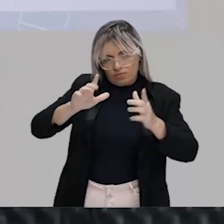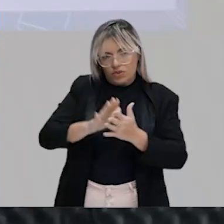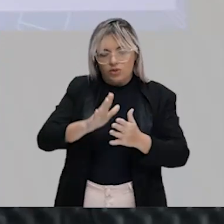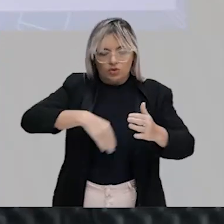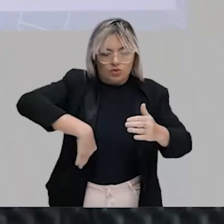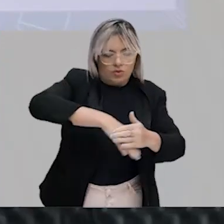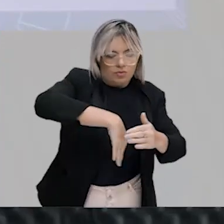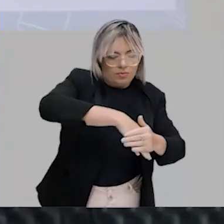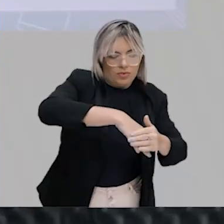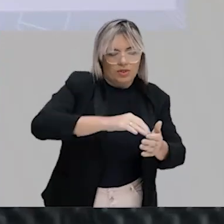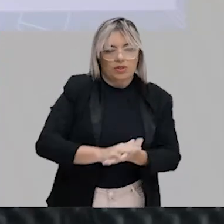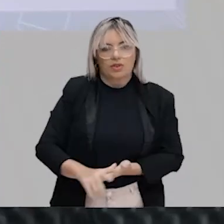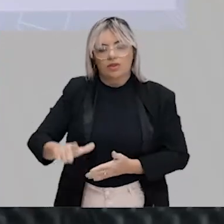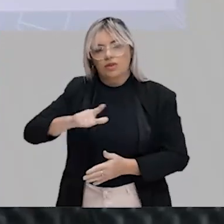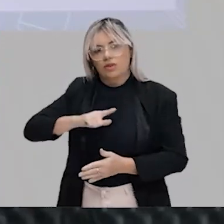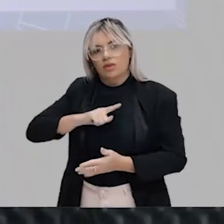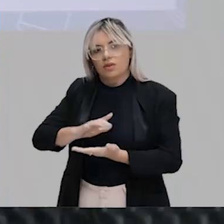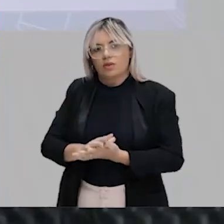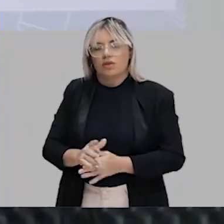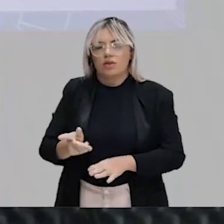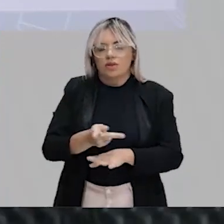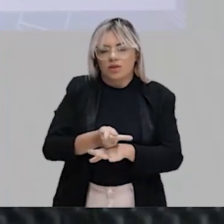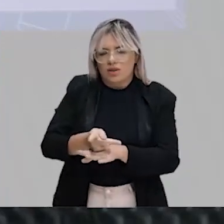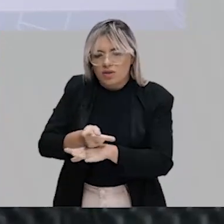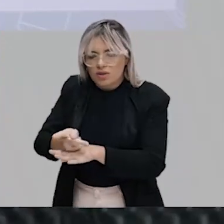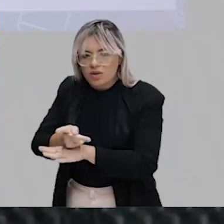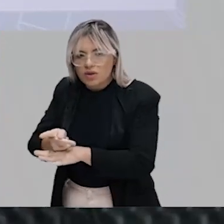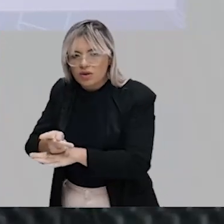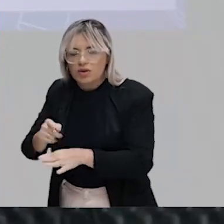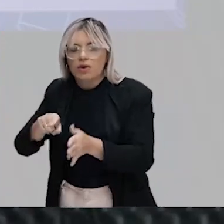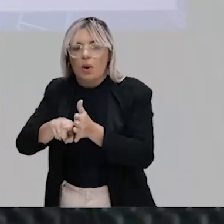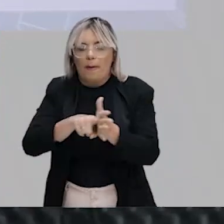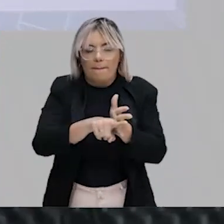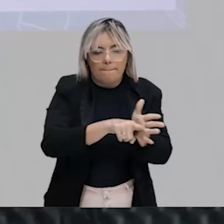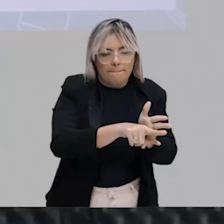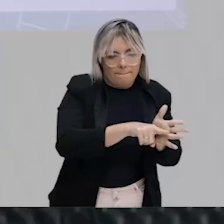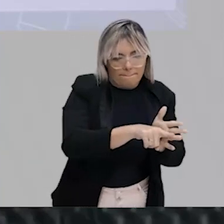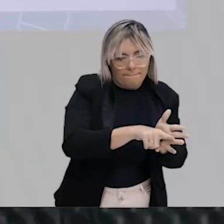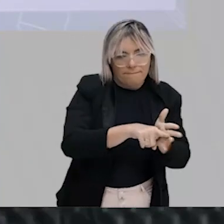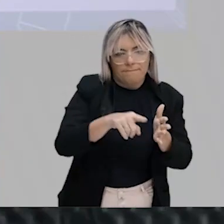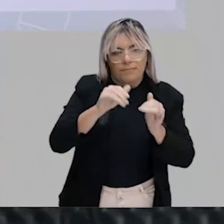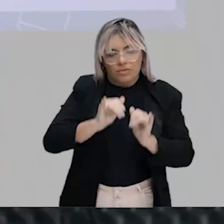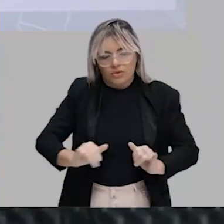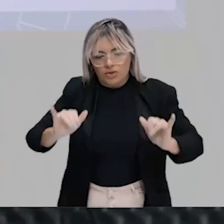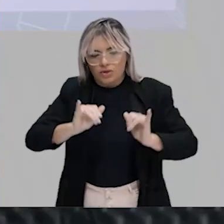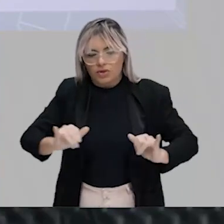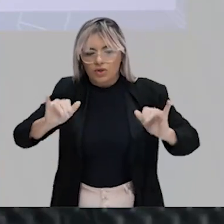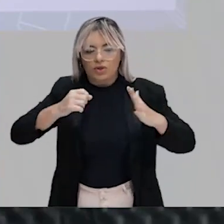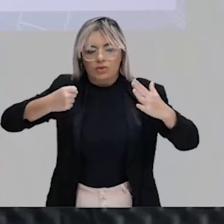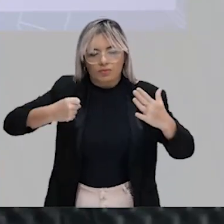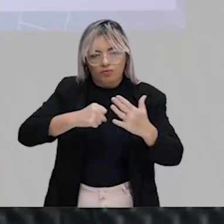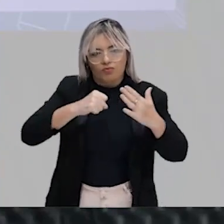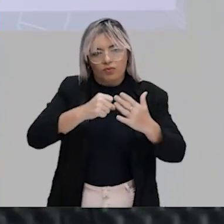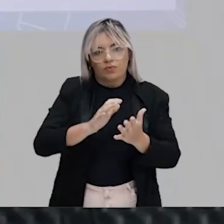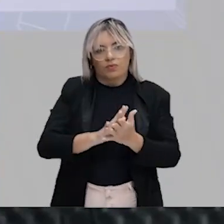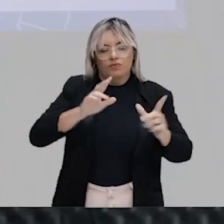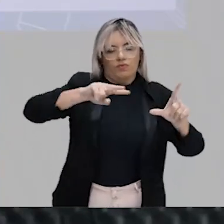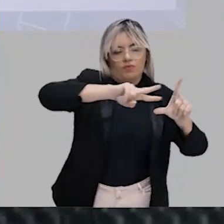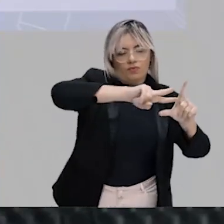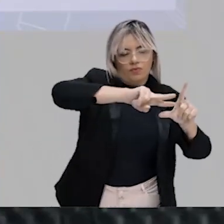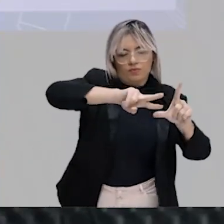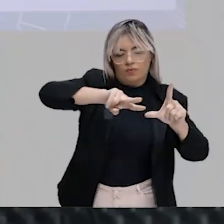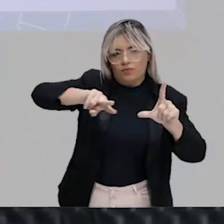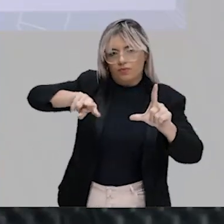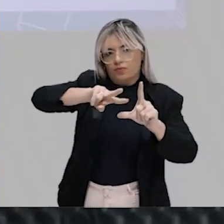uma procura de pessoas atrás desse tipo de entretenimento. Então, a mídia, quando eu falo da mídia, eu não